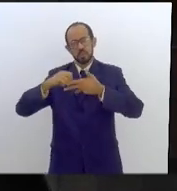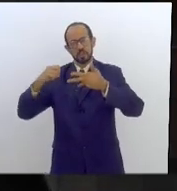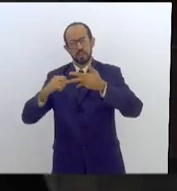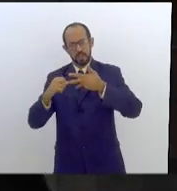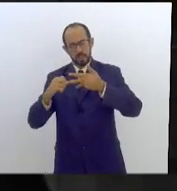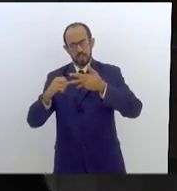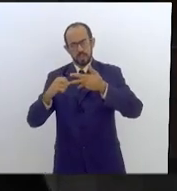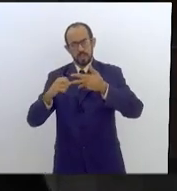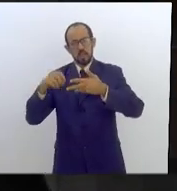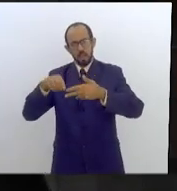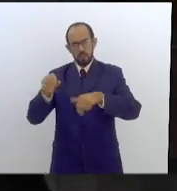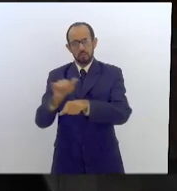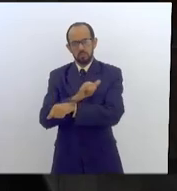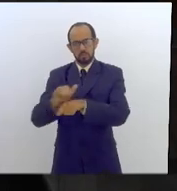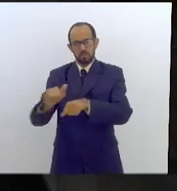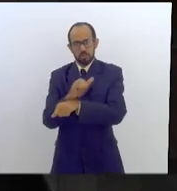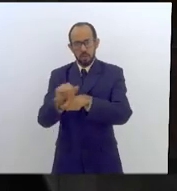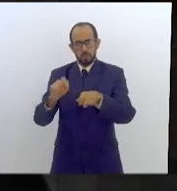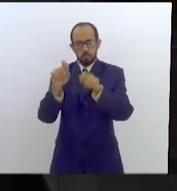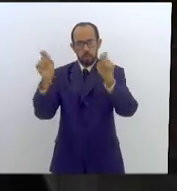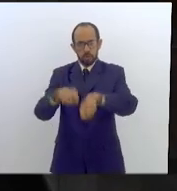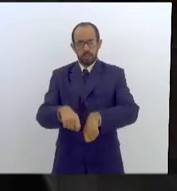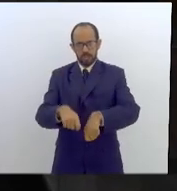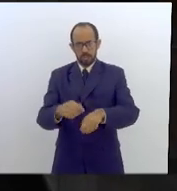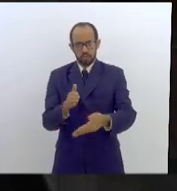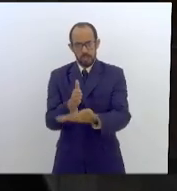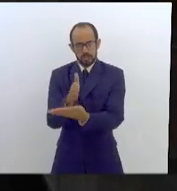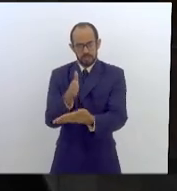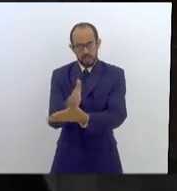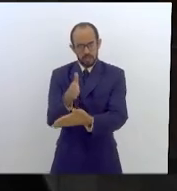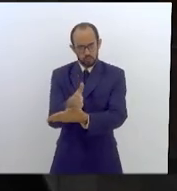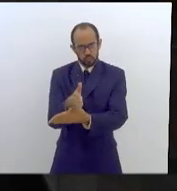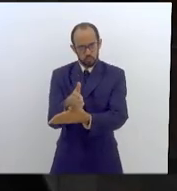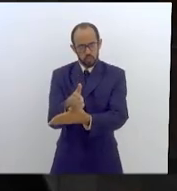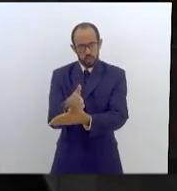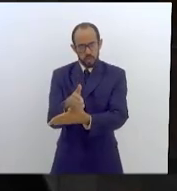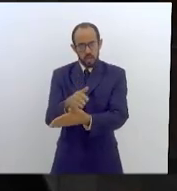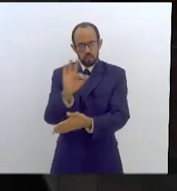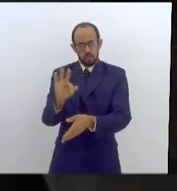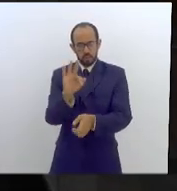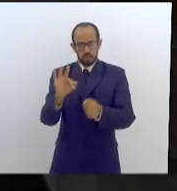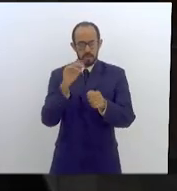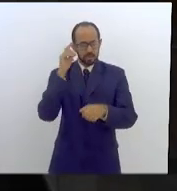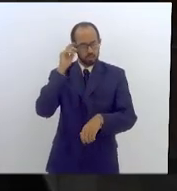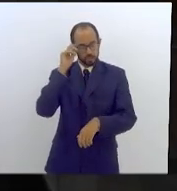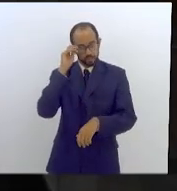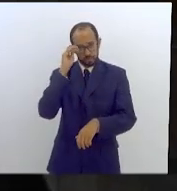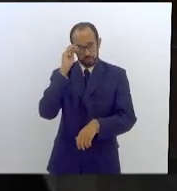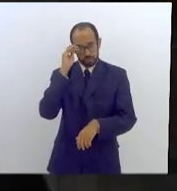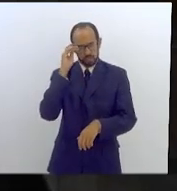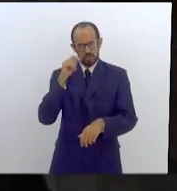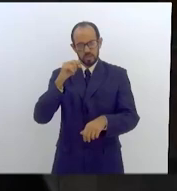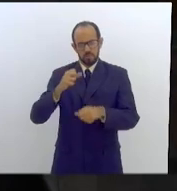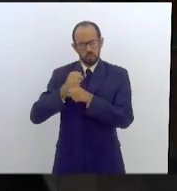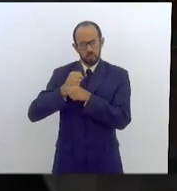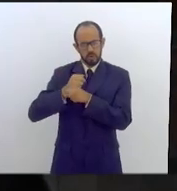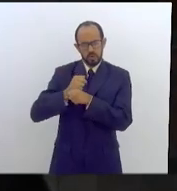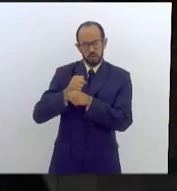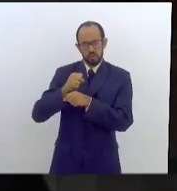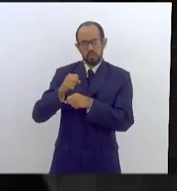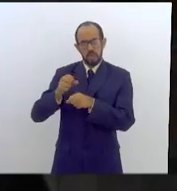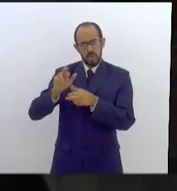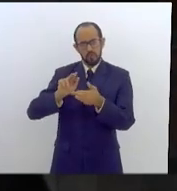tão potente de acesso ao ensino superior se tornou ao longo dos anos Paulo a grande referência das